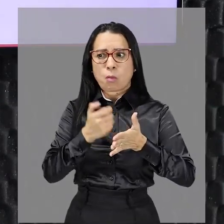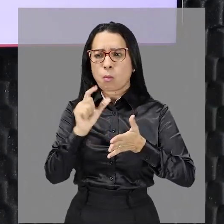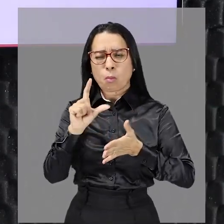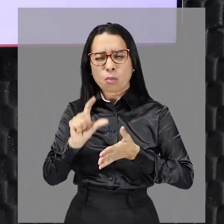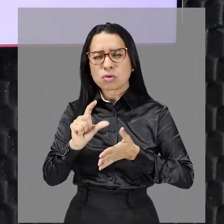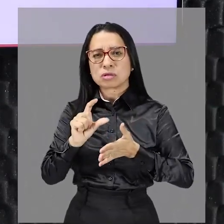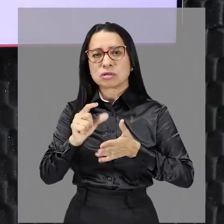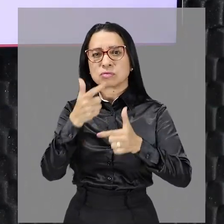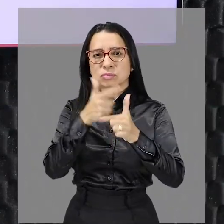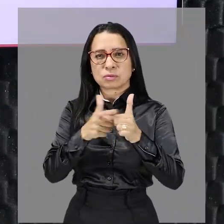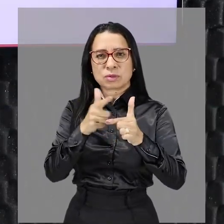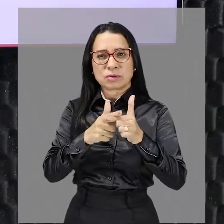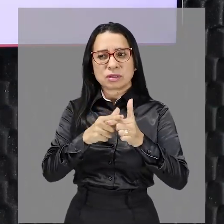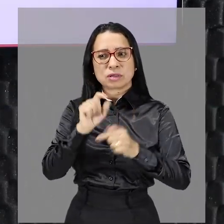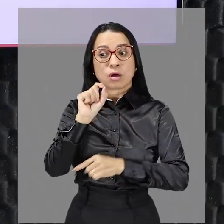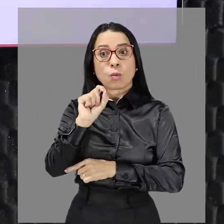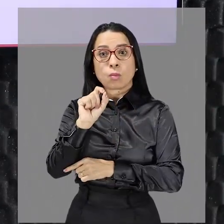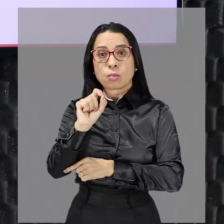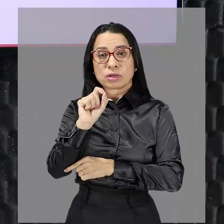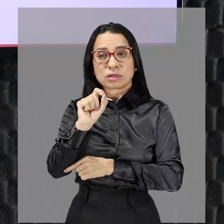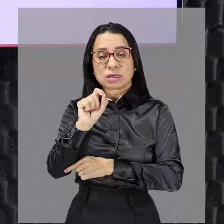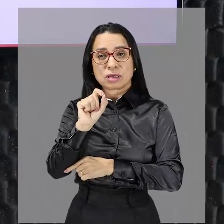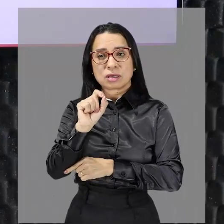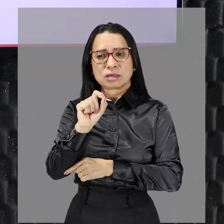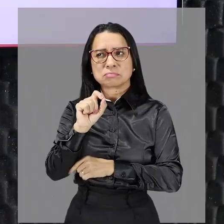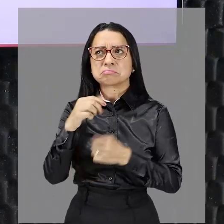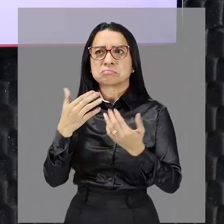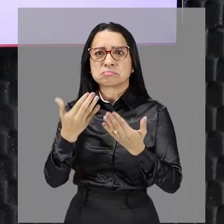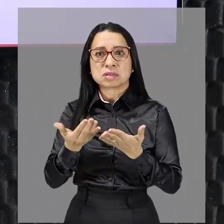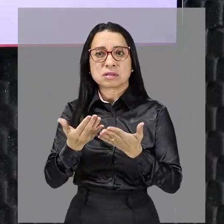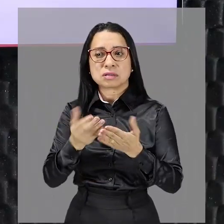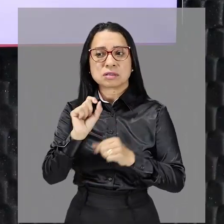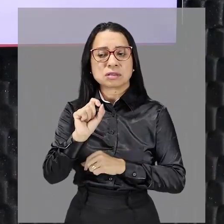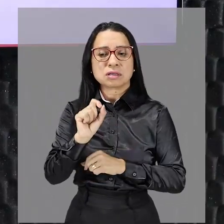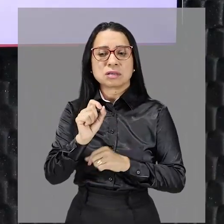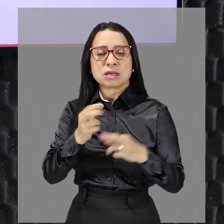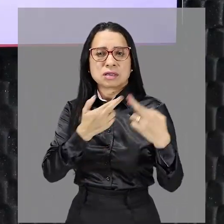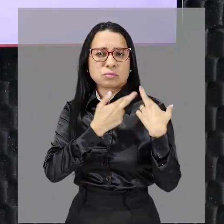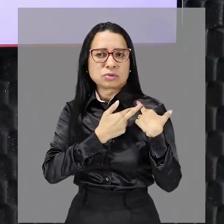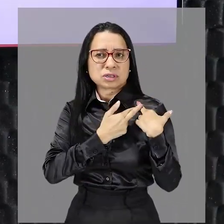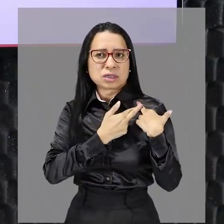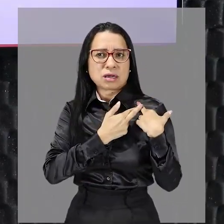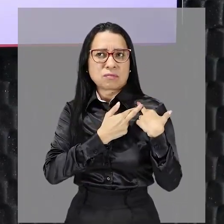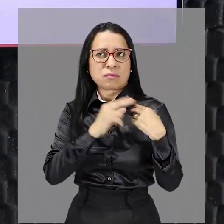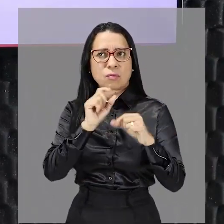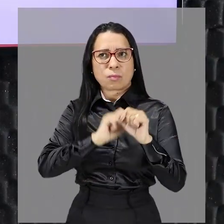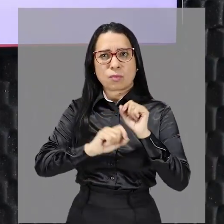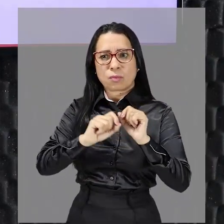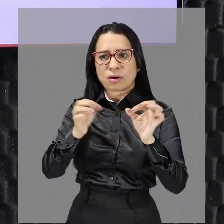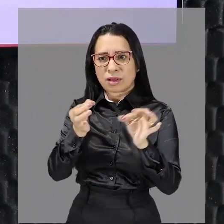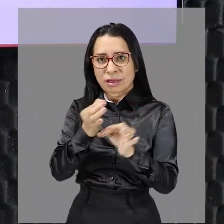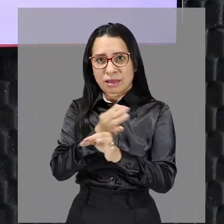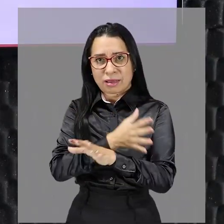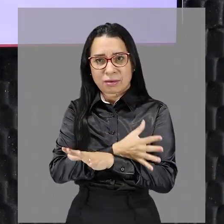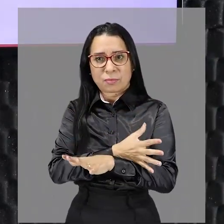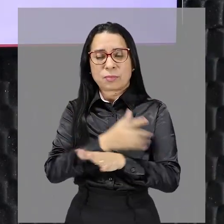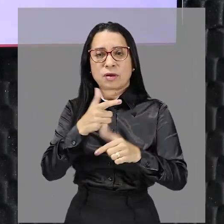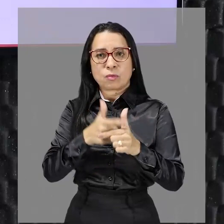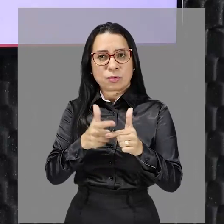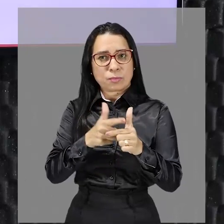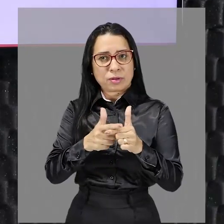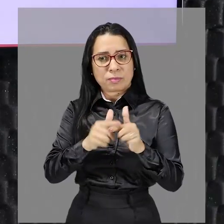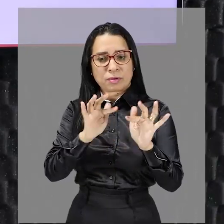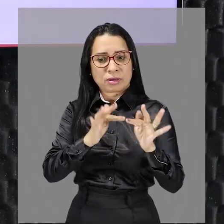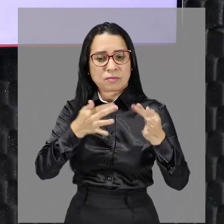é, quem é responsável por resolver esse problema? A família, a escola, o governo, todos